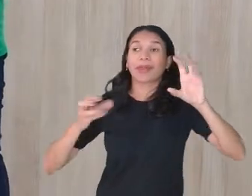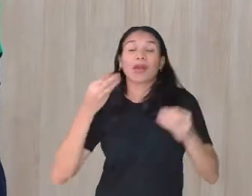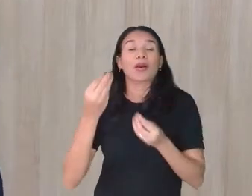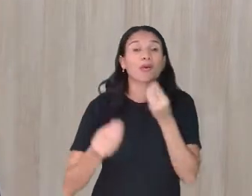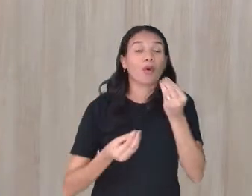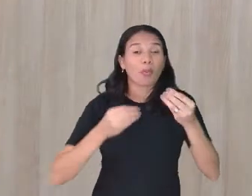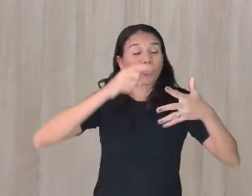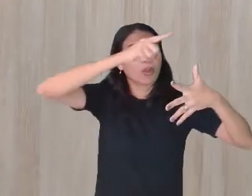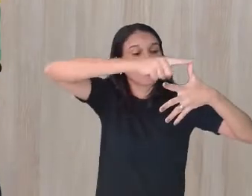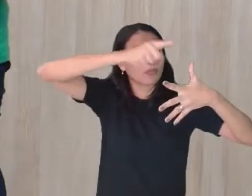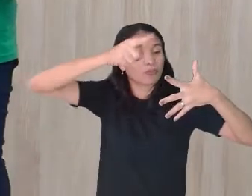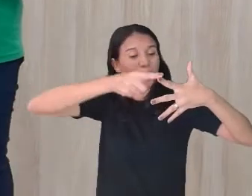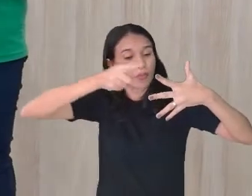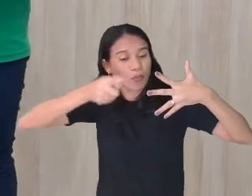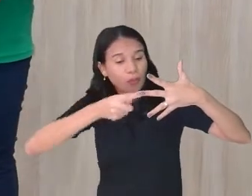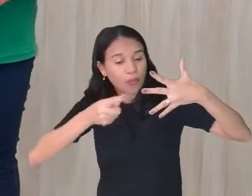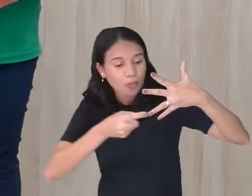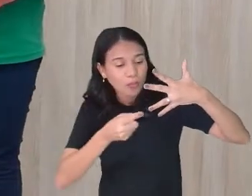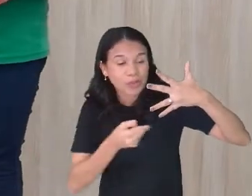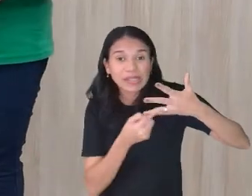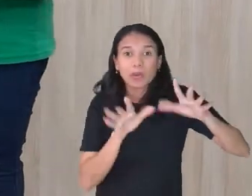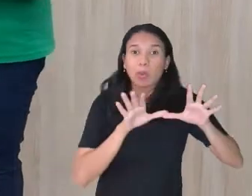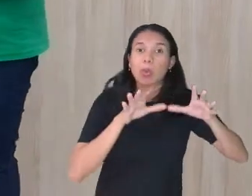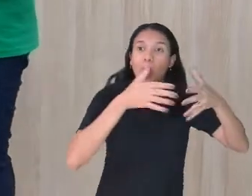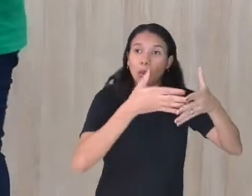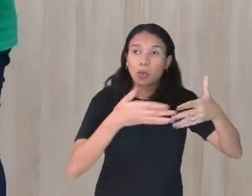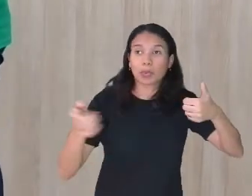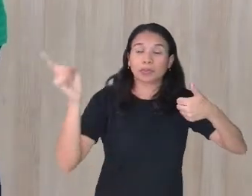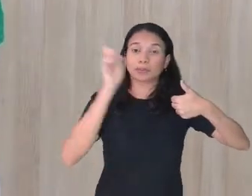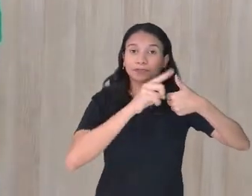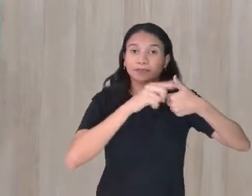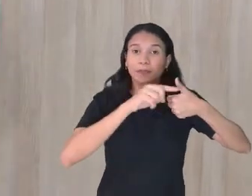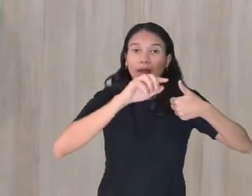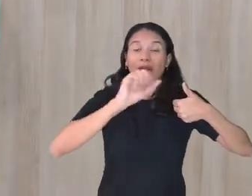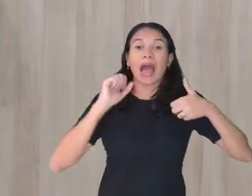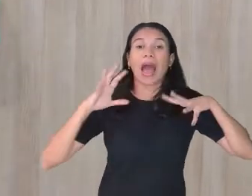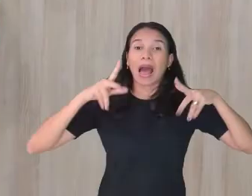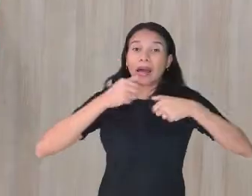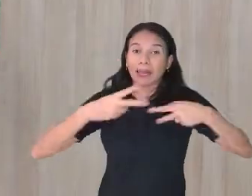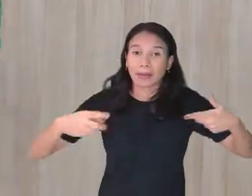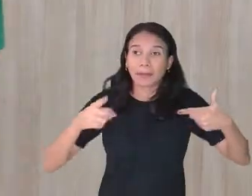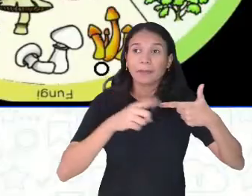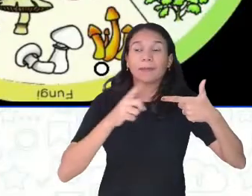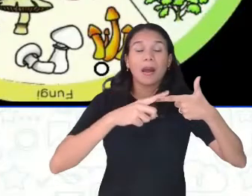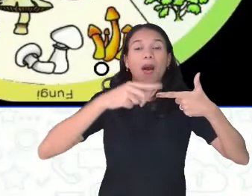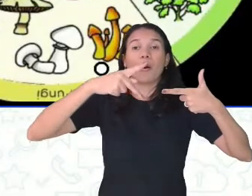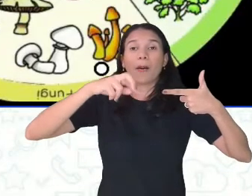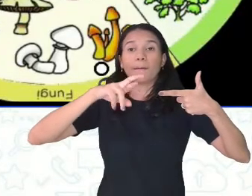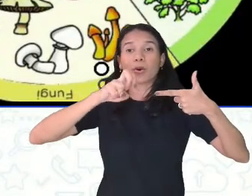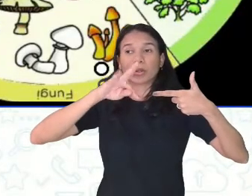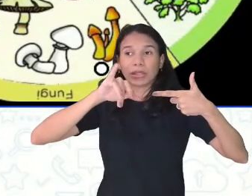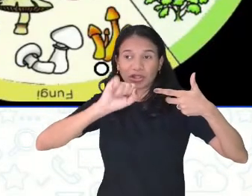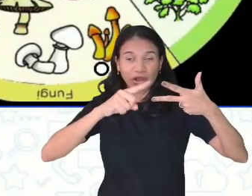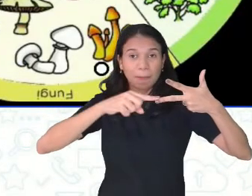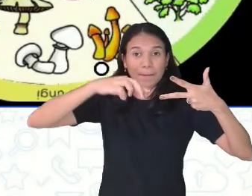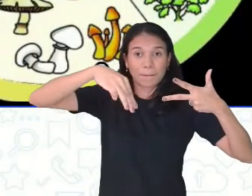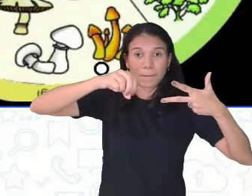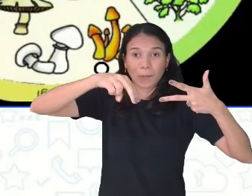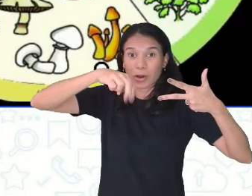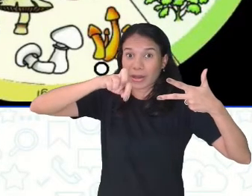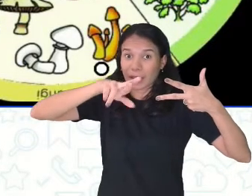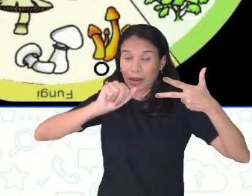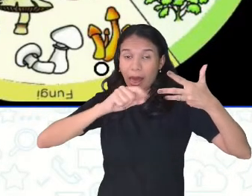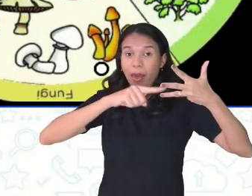dos 5 reinos. E nos 5 reinos nós temos o reino animal, o reino protista, o reino monera, o reino